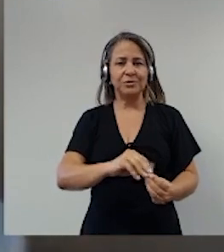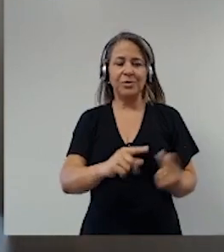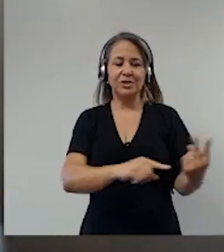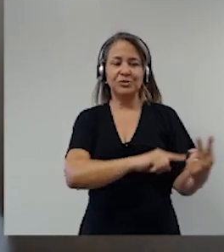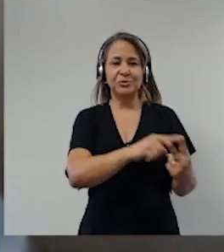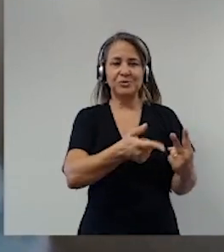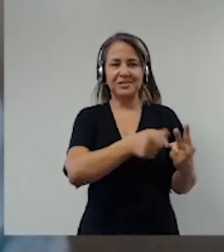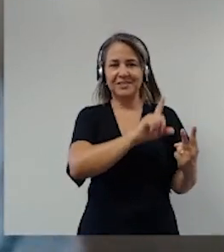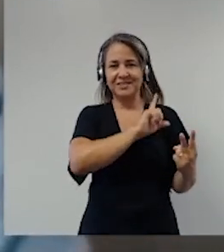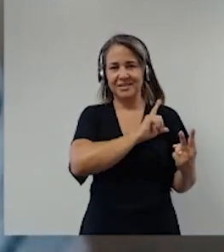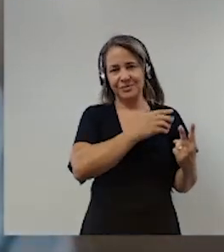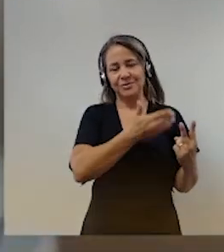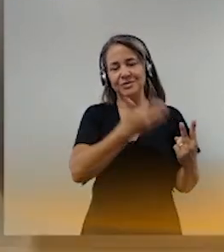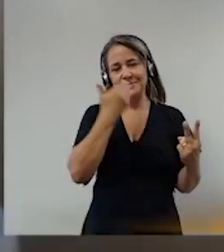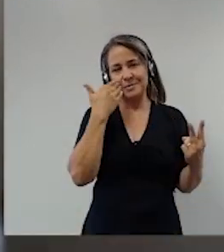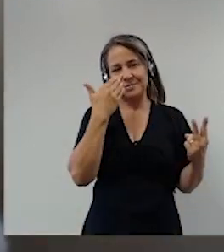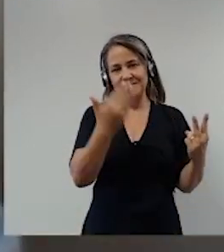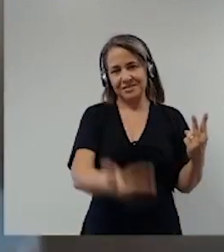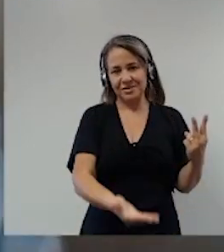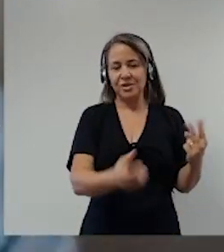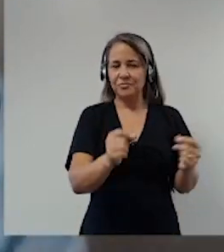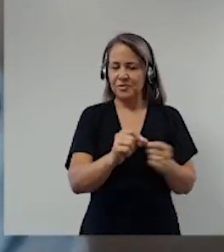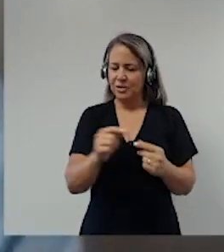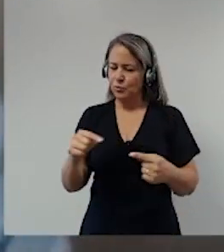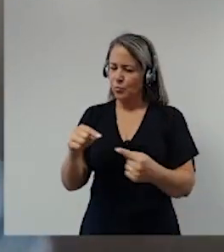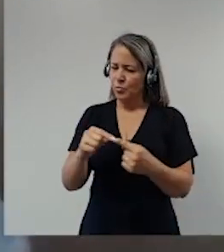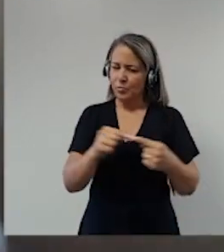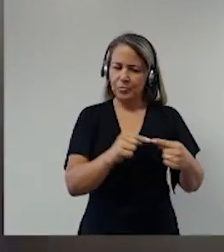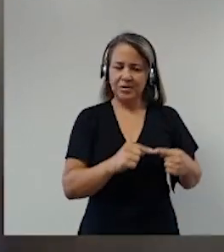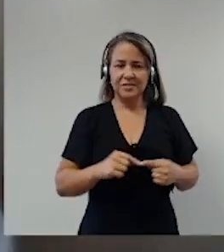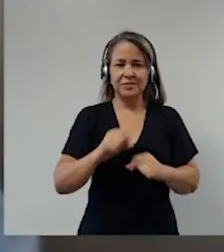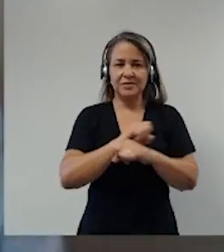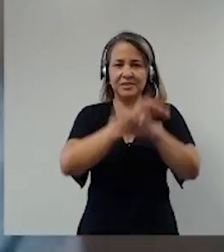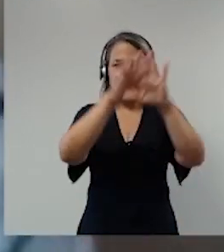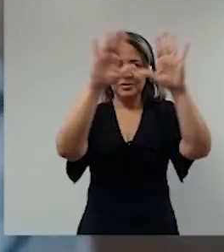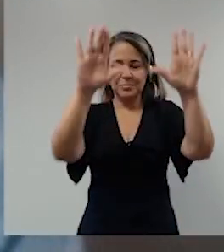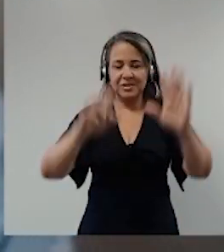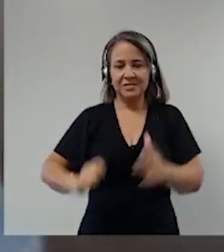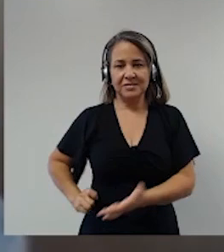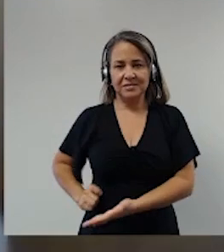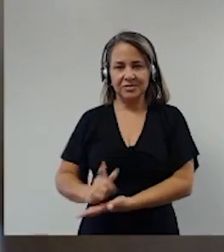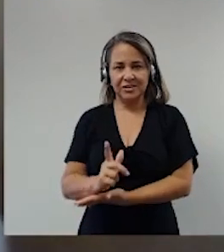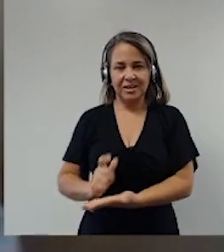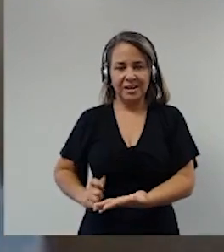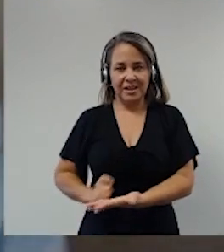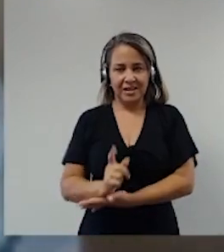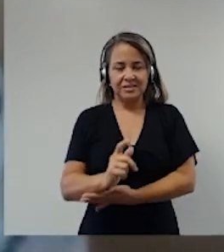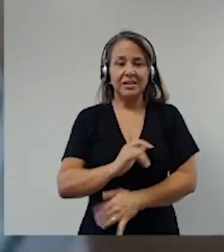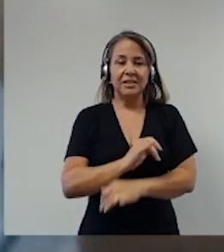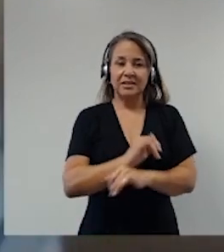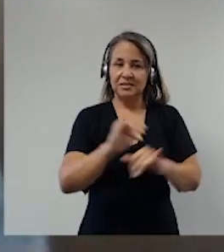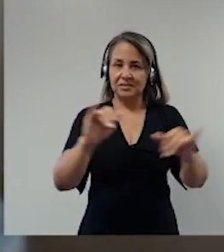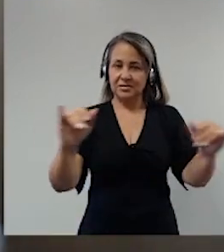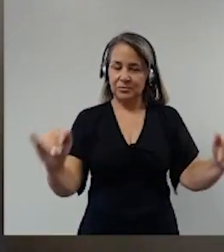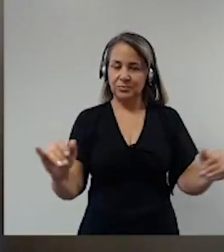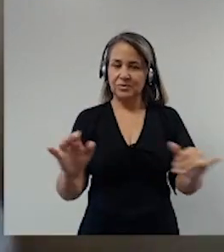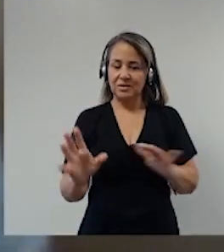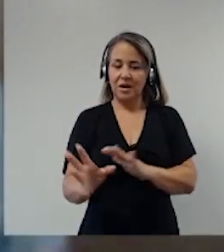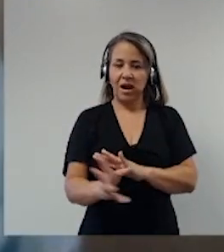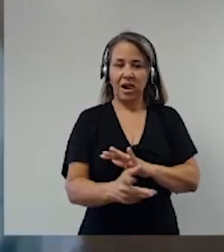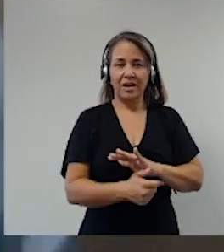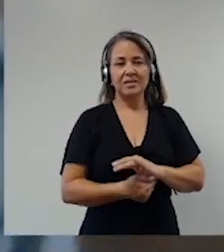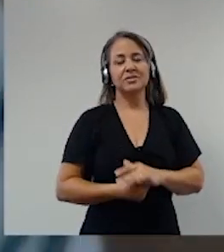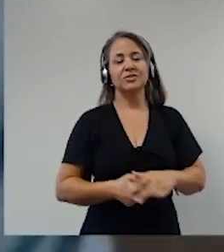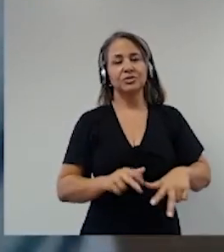duas apresentações, fez um link entre a transparência de gastos e as denúncias de desvio